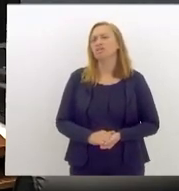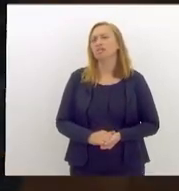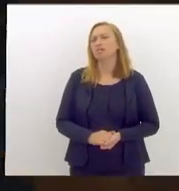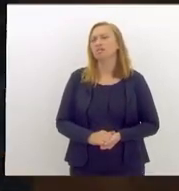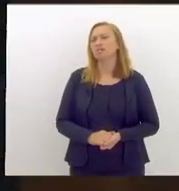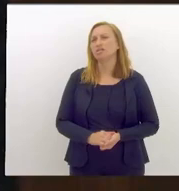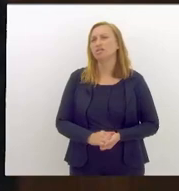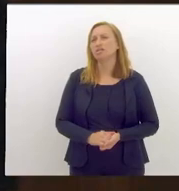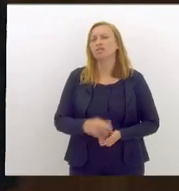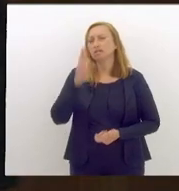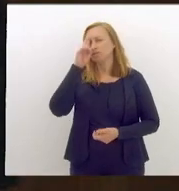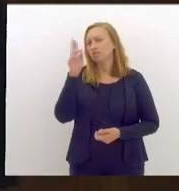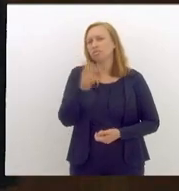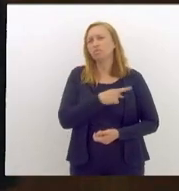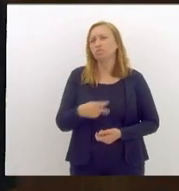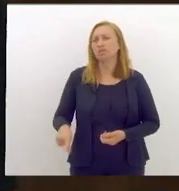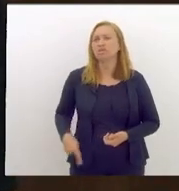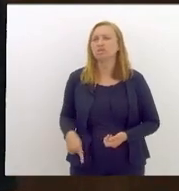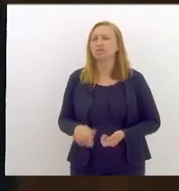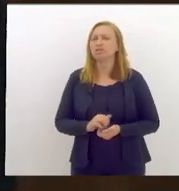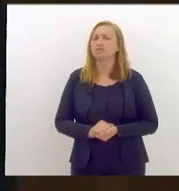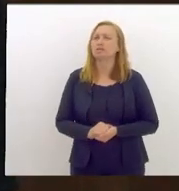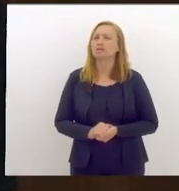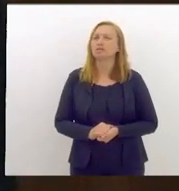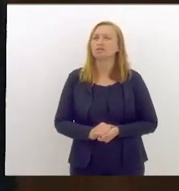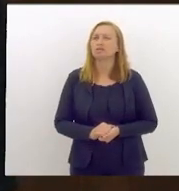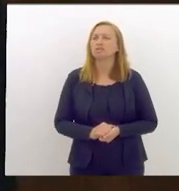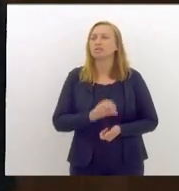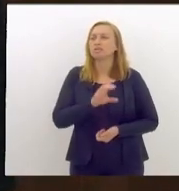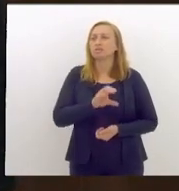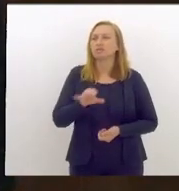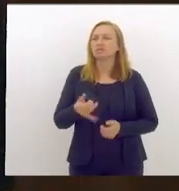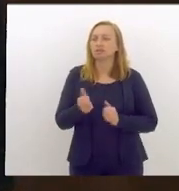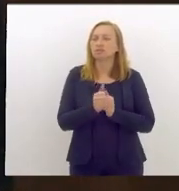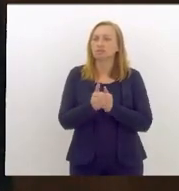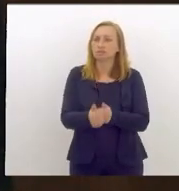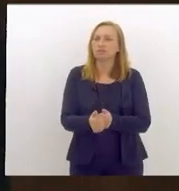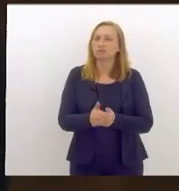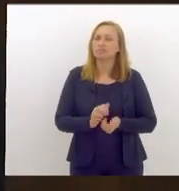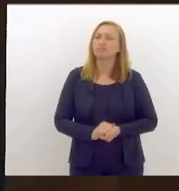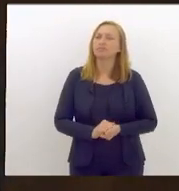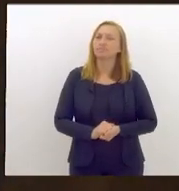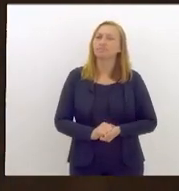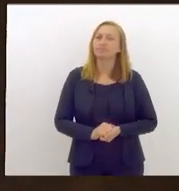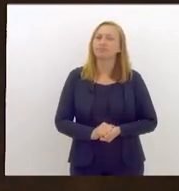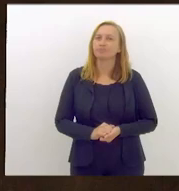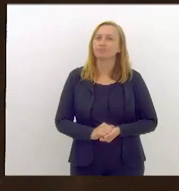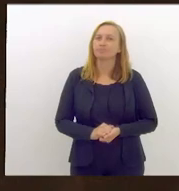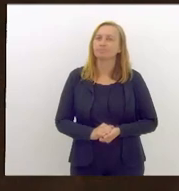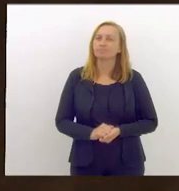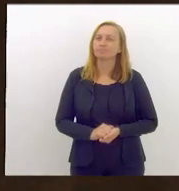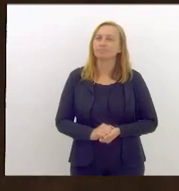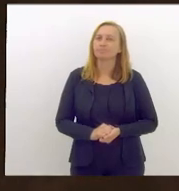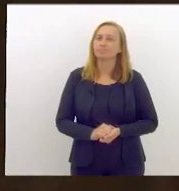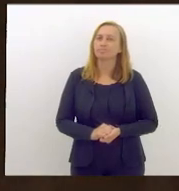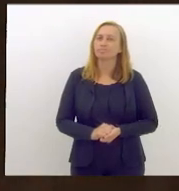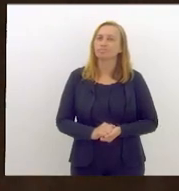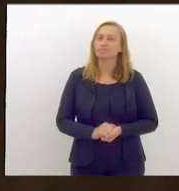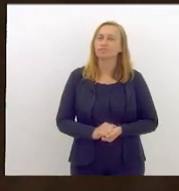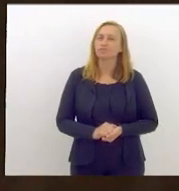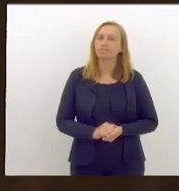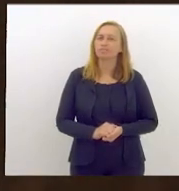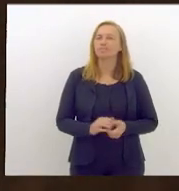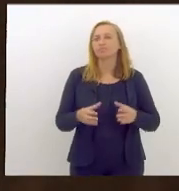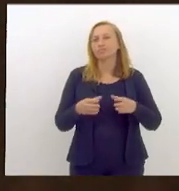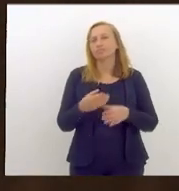senhor presidente acompanha o parecer da ccj numa demonstração que